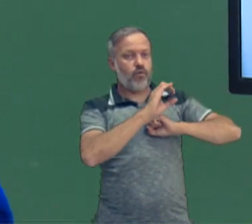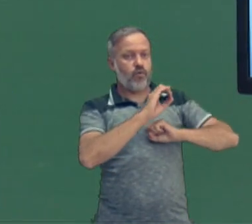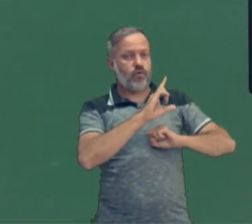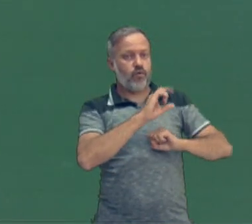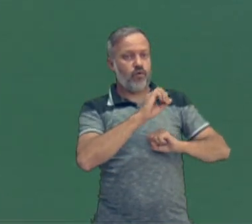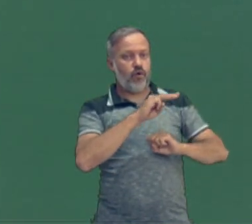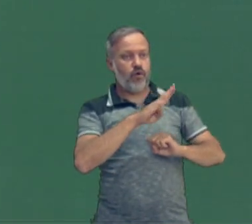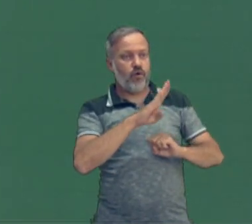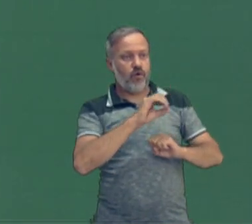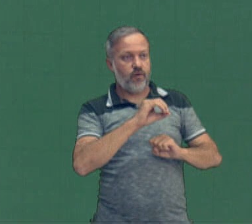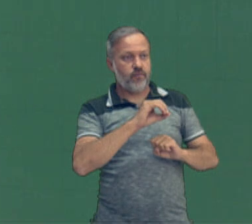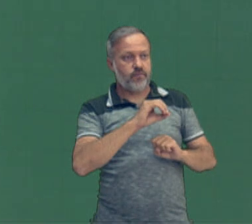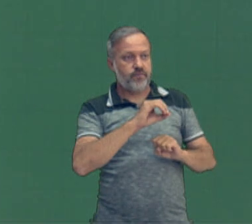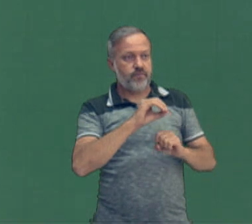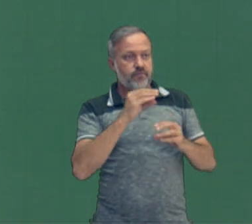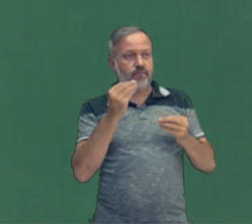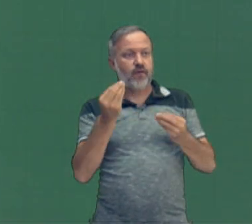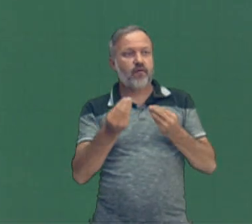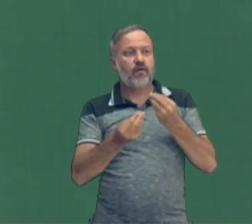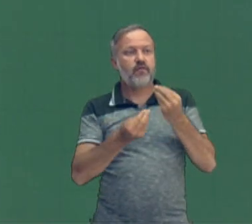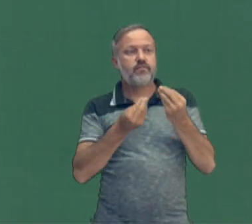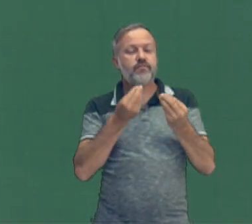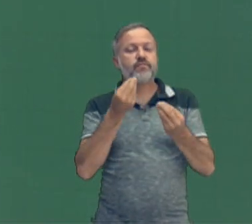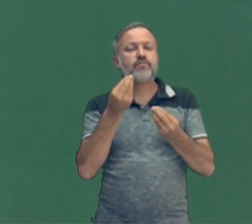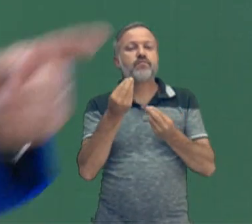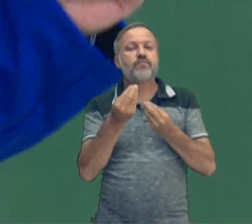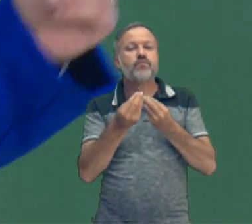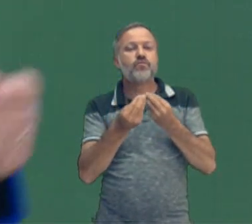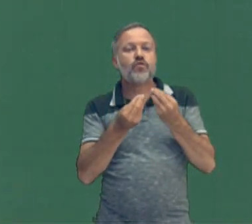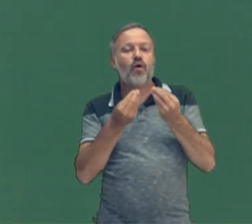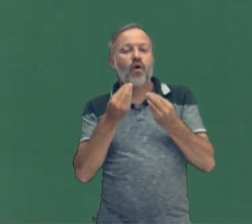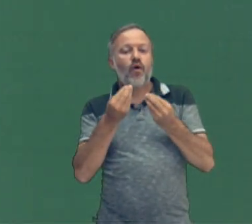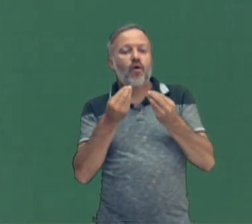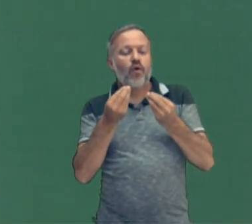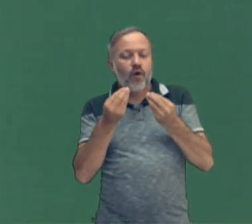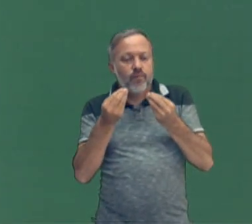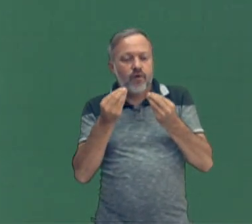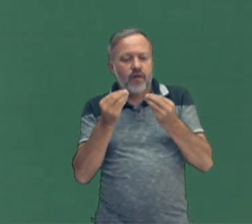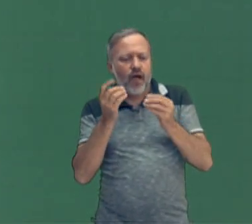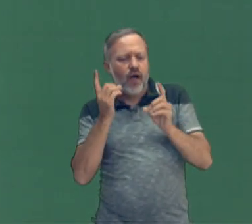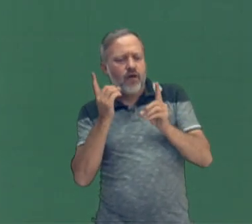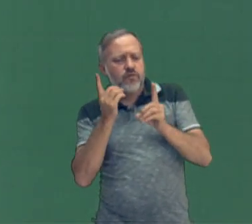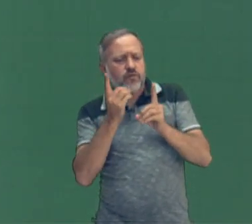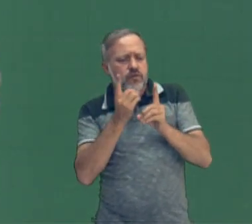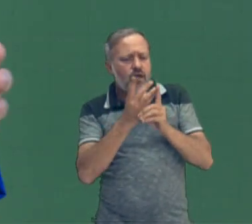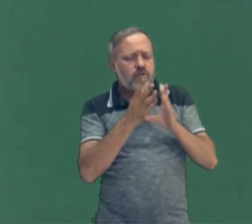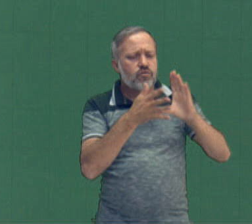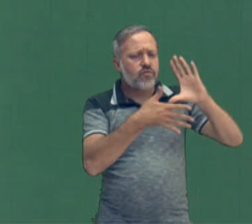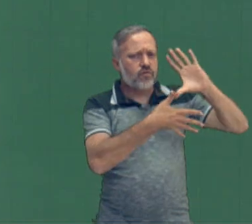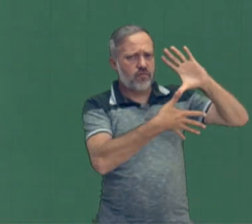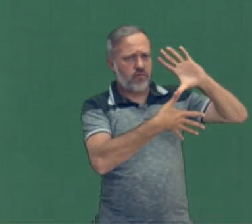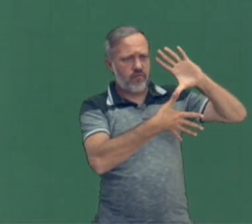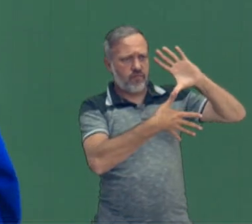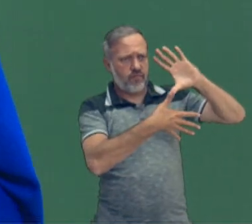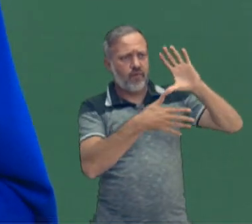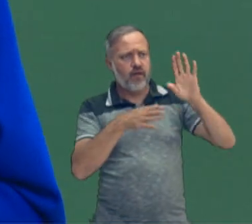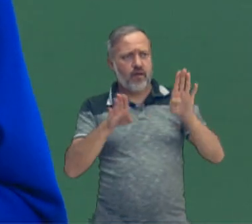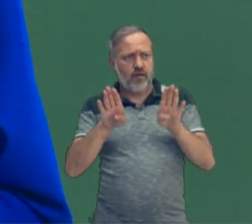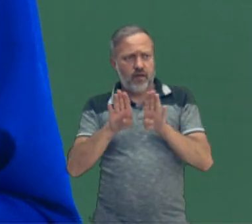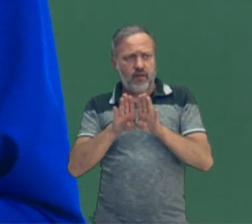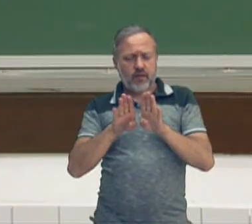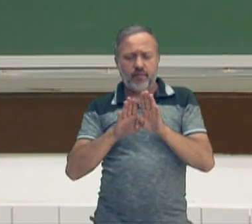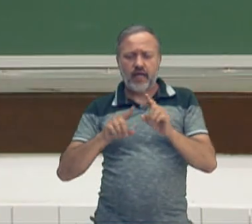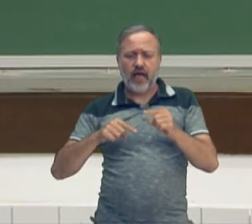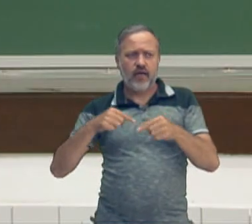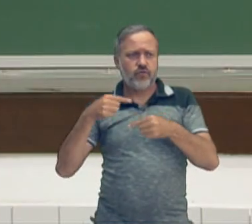o continente americano foi colonizado, ok? Considerar o desenvolvimento econômico e também social entre os países.